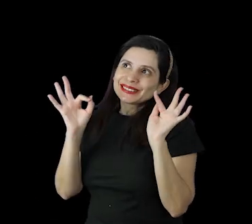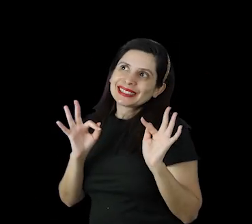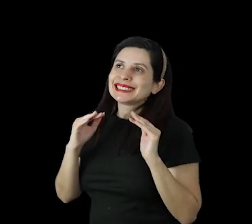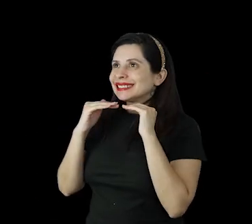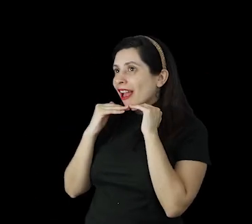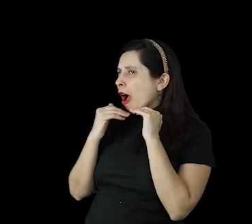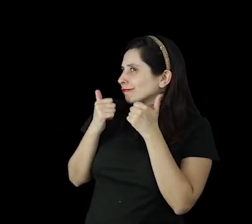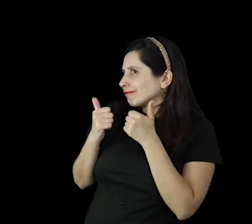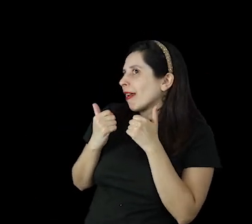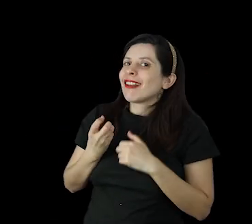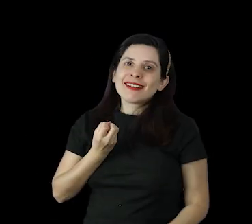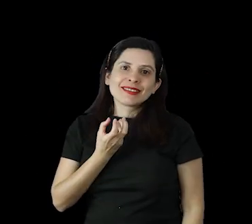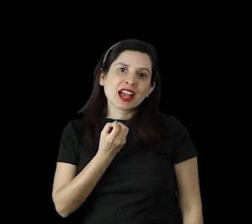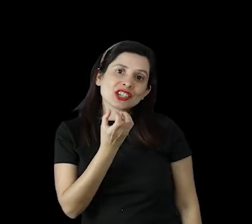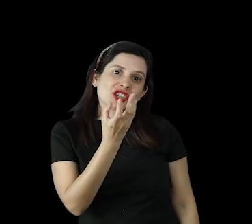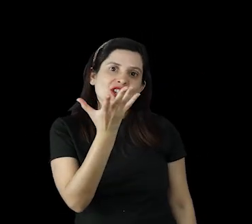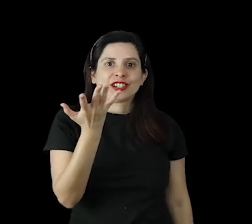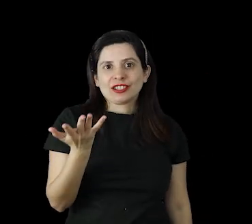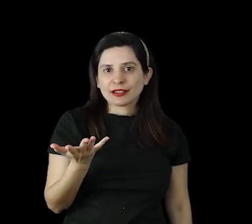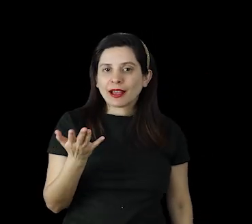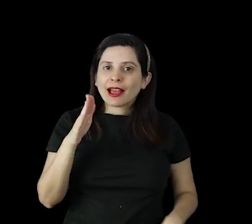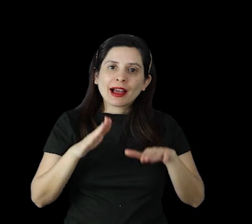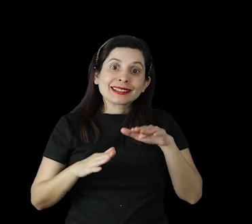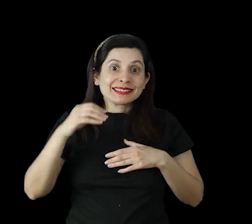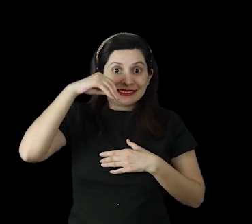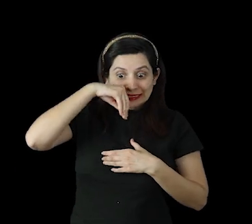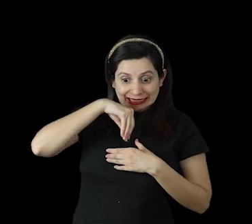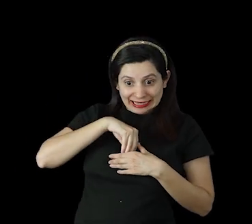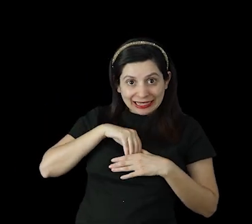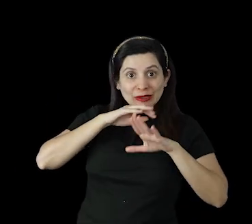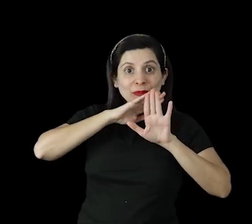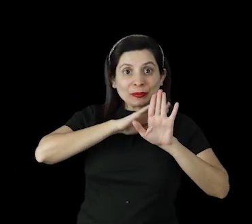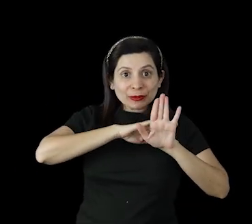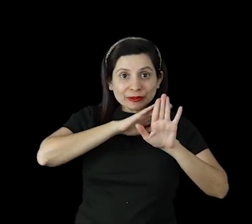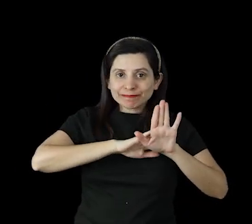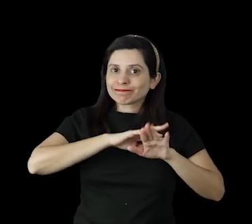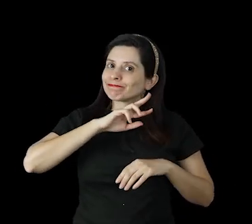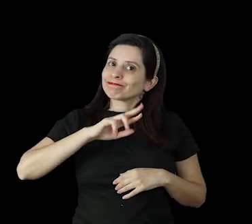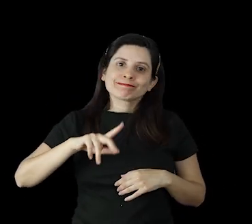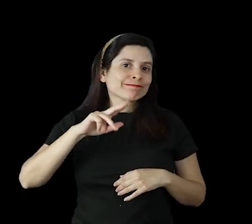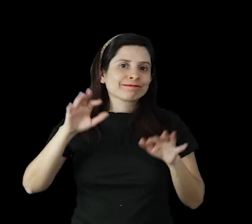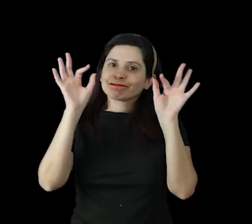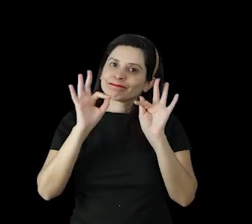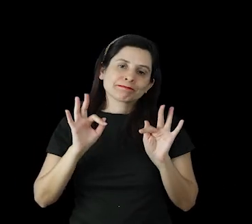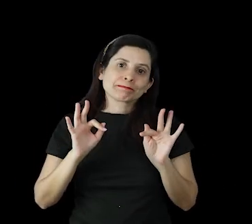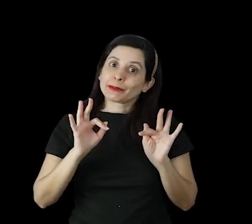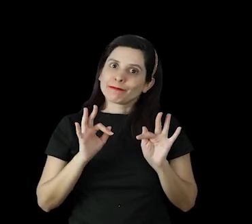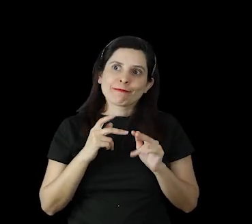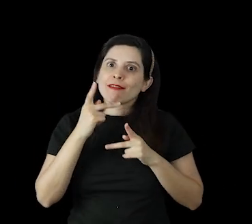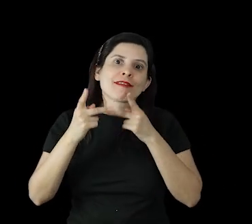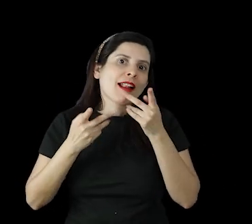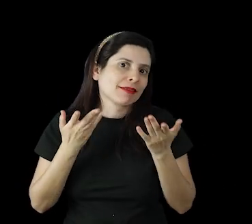muito bem, viajando, e às vezes, na verdade, a pessoa não está naquele momento, só que ela também não quer falar